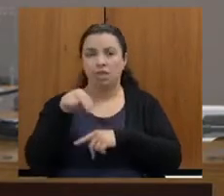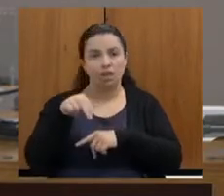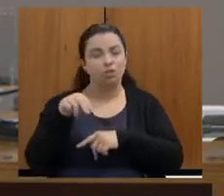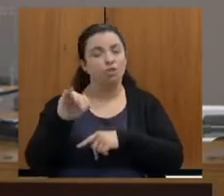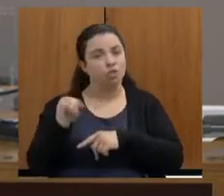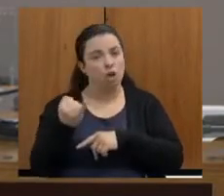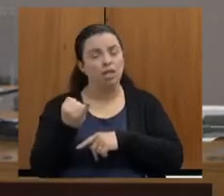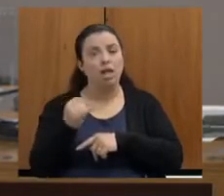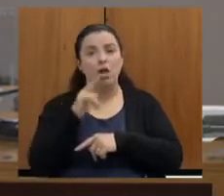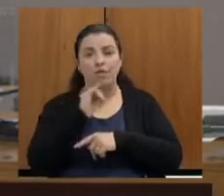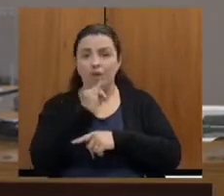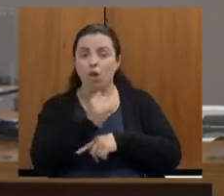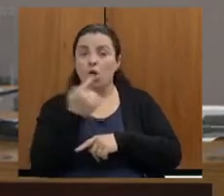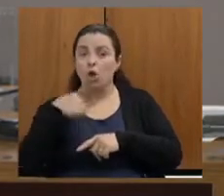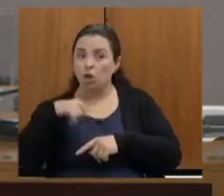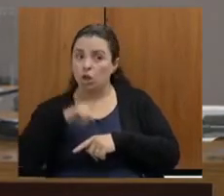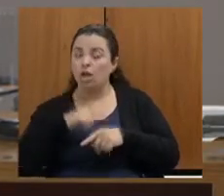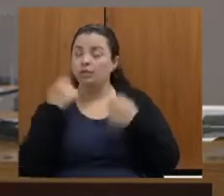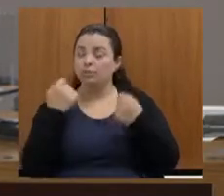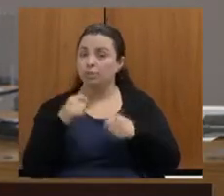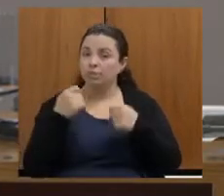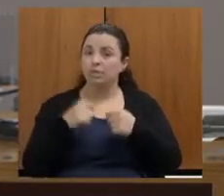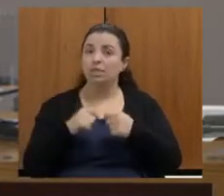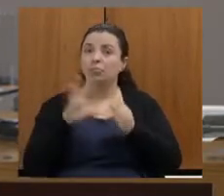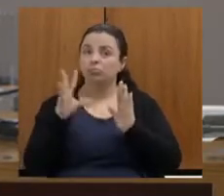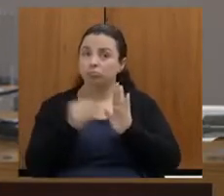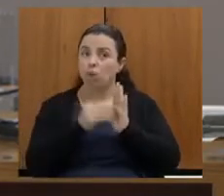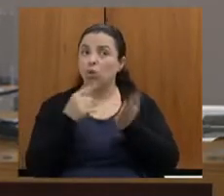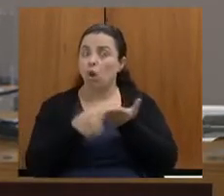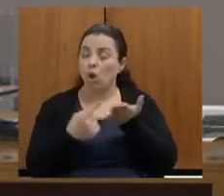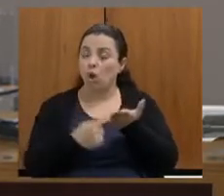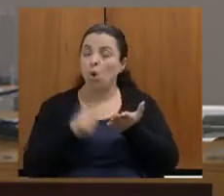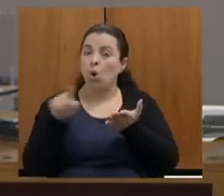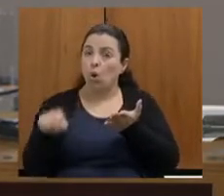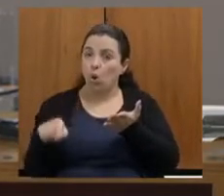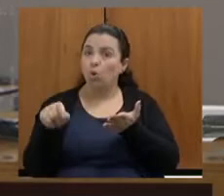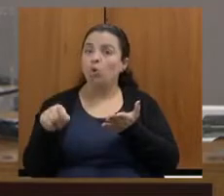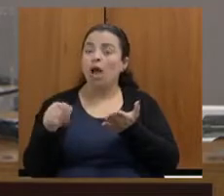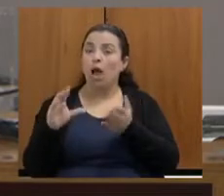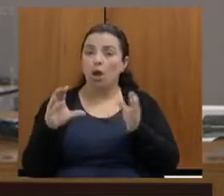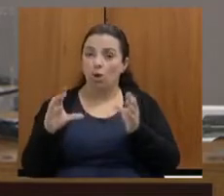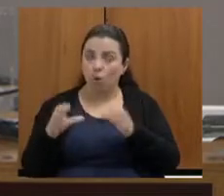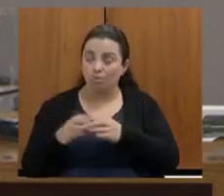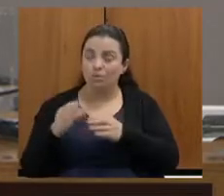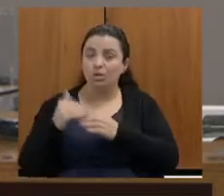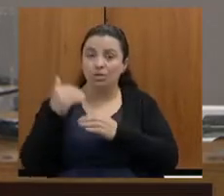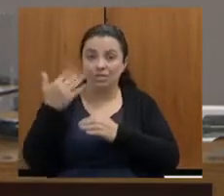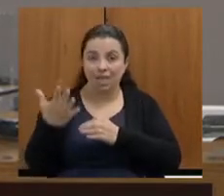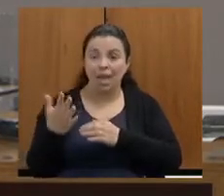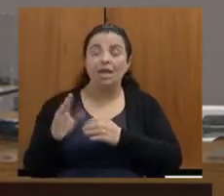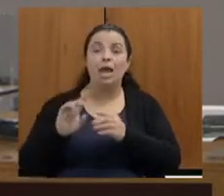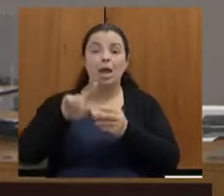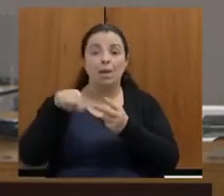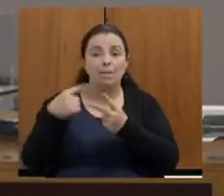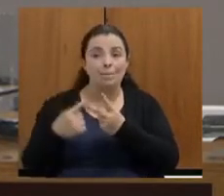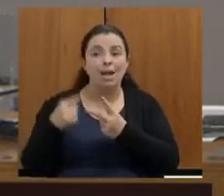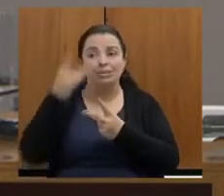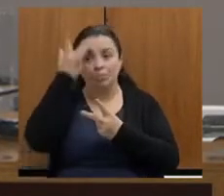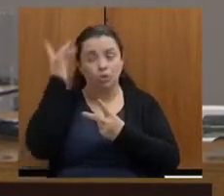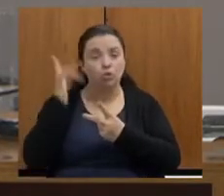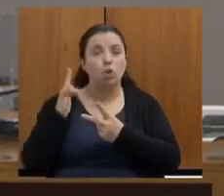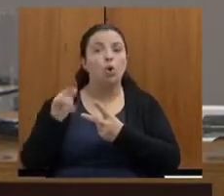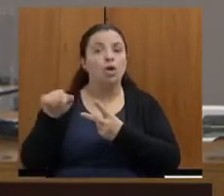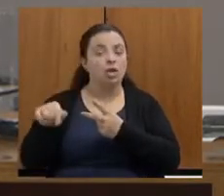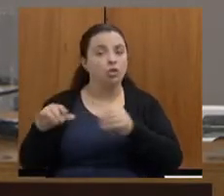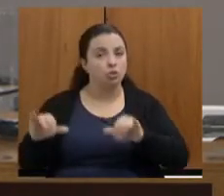que fossem excluídos atingidos e também a nossa comissão externa e o Parlamento do que fosse a elaboração do